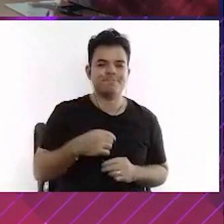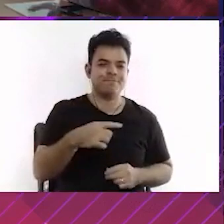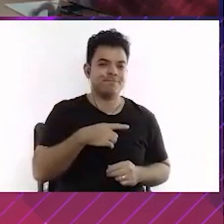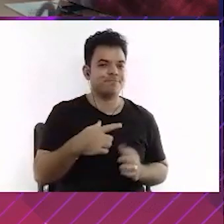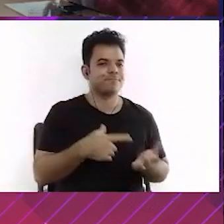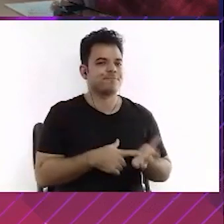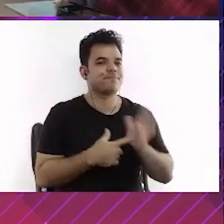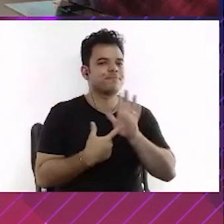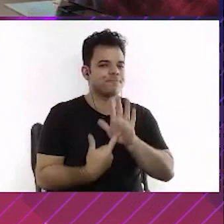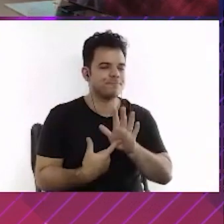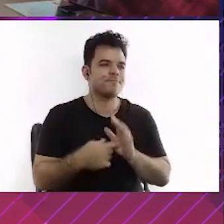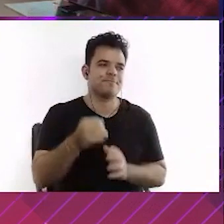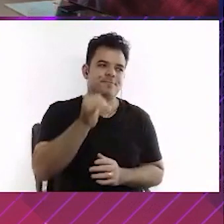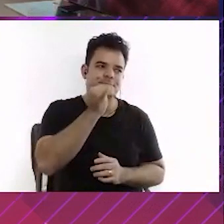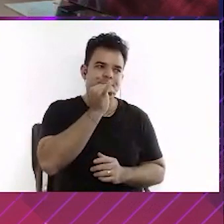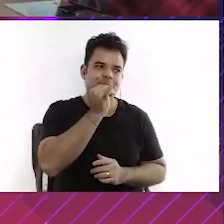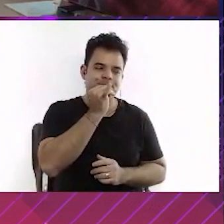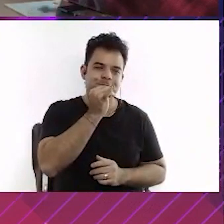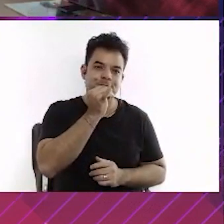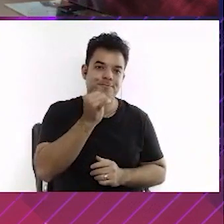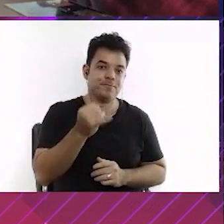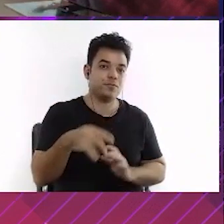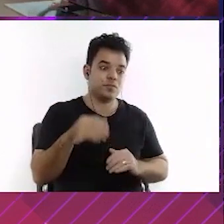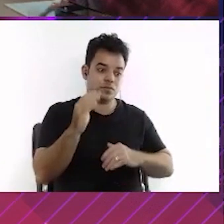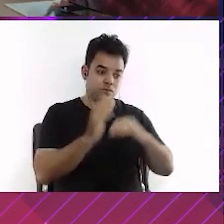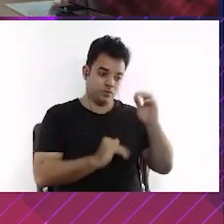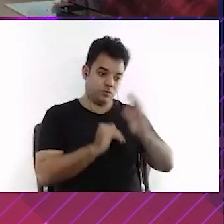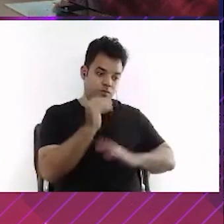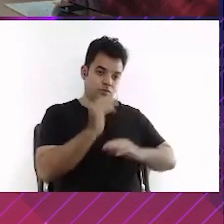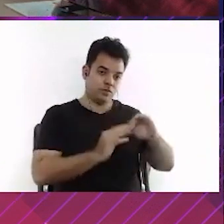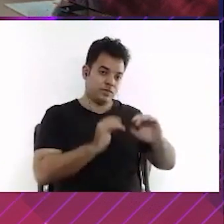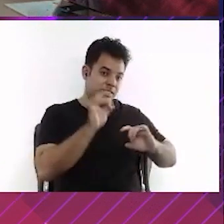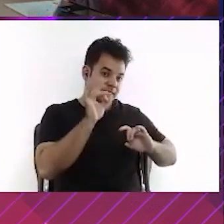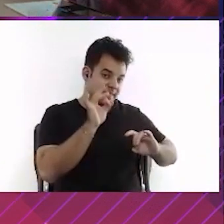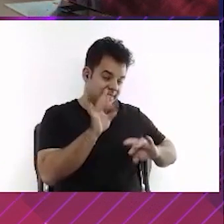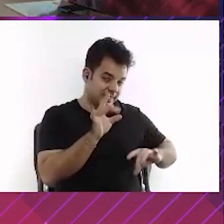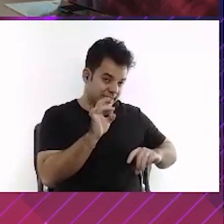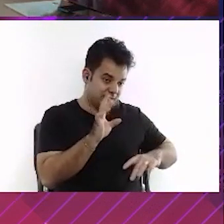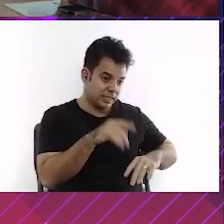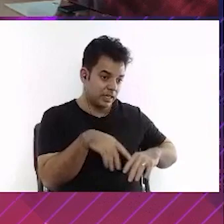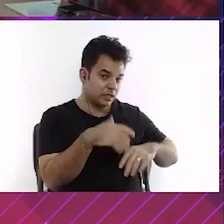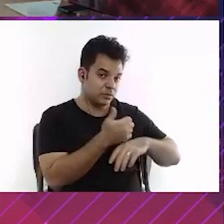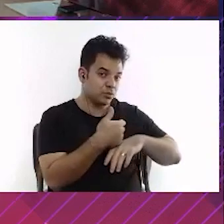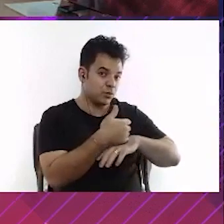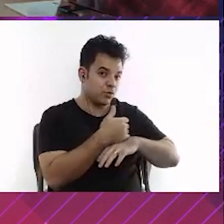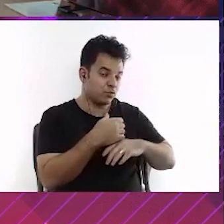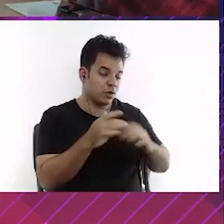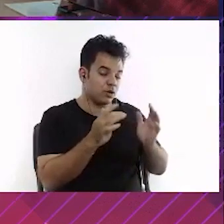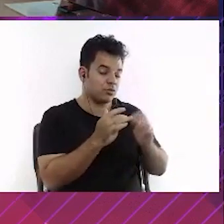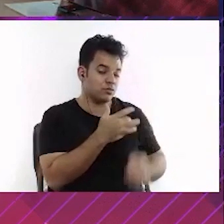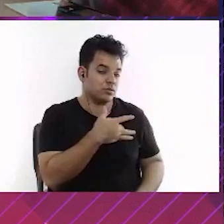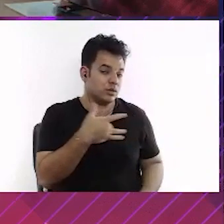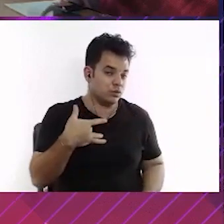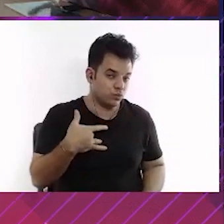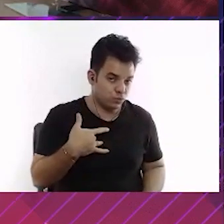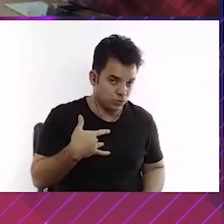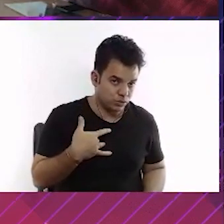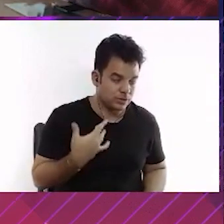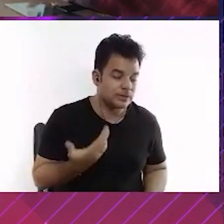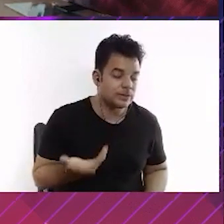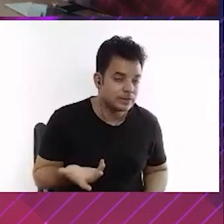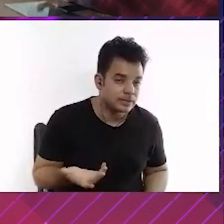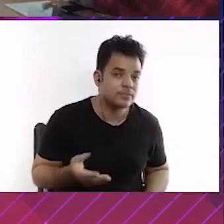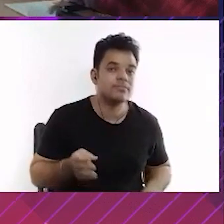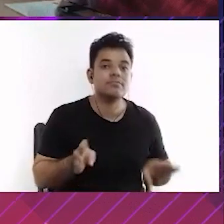aqui, por exemplo, a pouca capacitação técnica dos profissionais de saúde. Será que isso impactava nessa questão da doação de órgãos? O